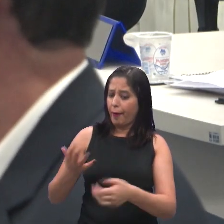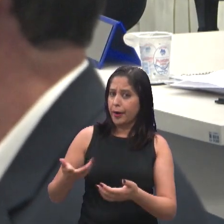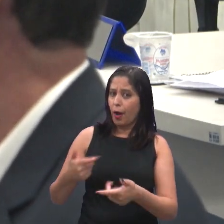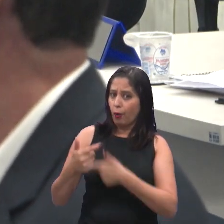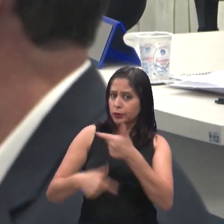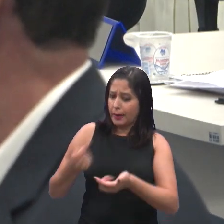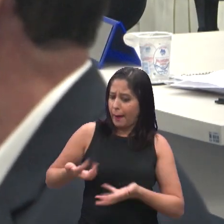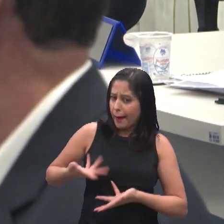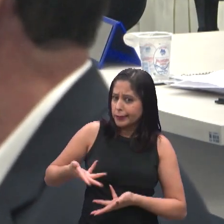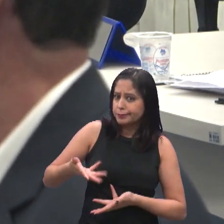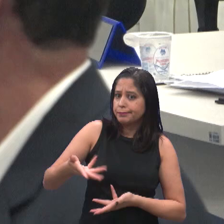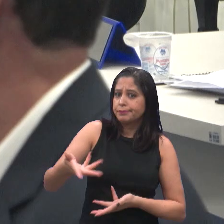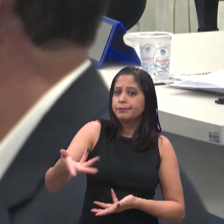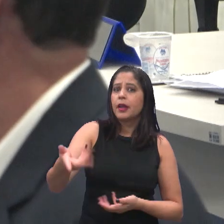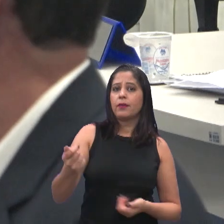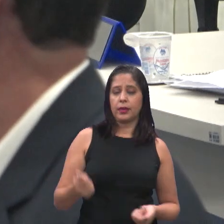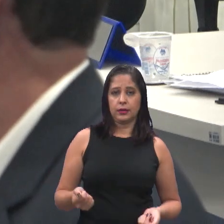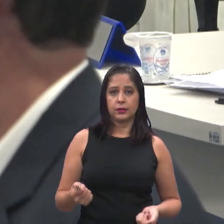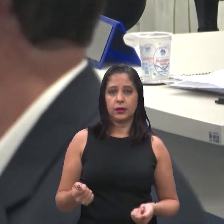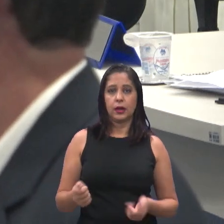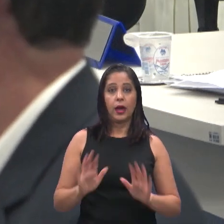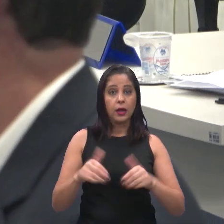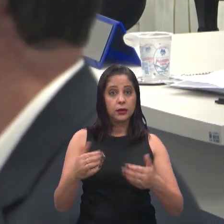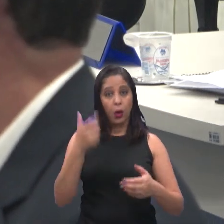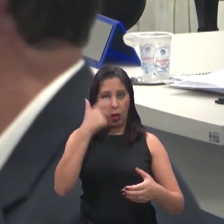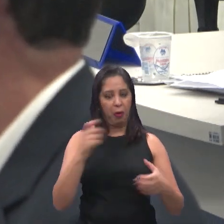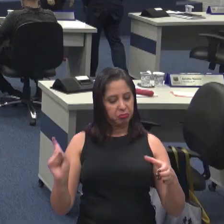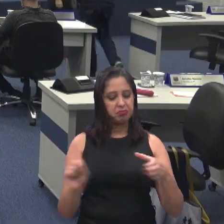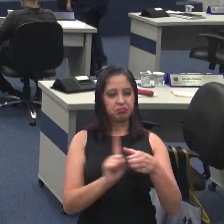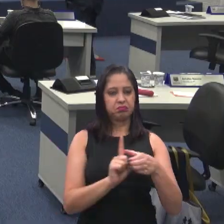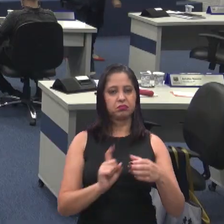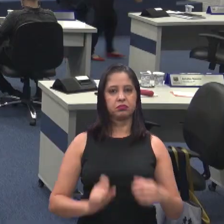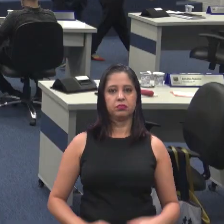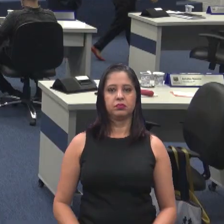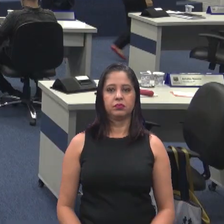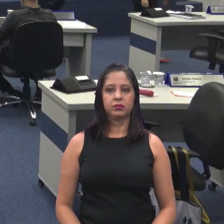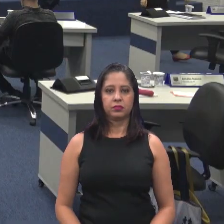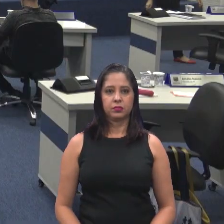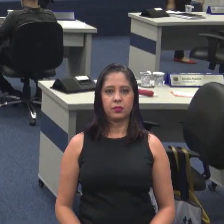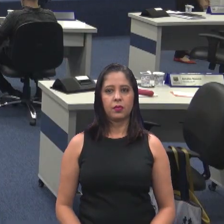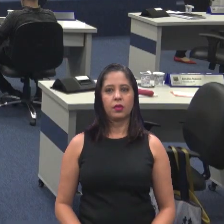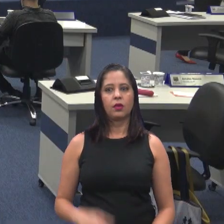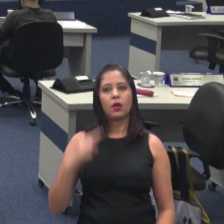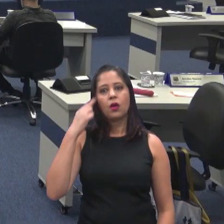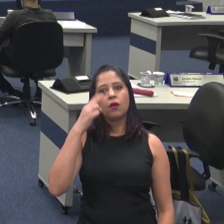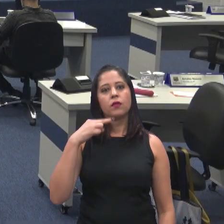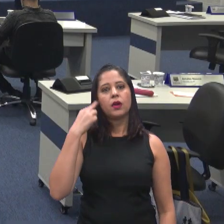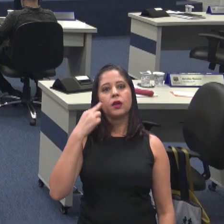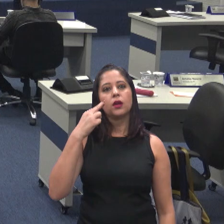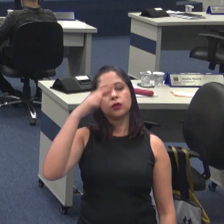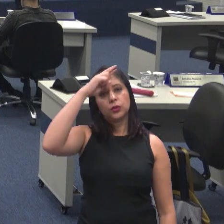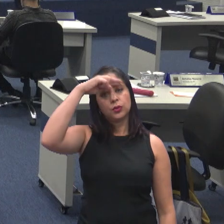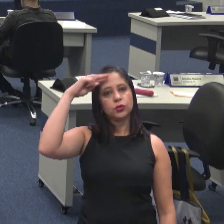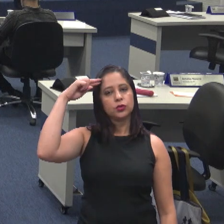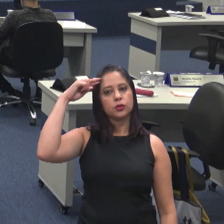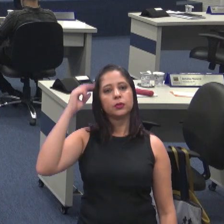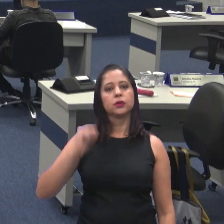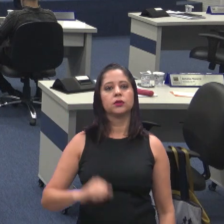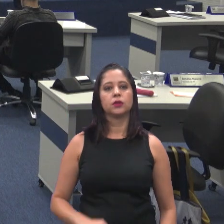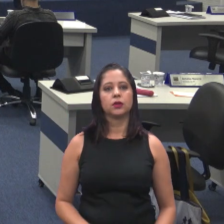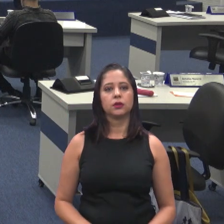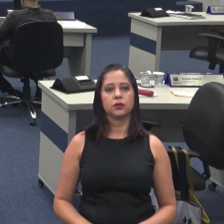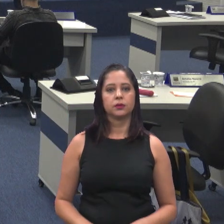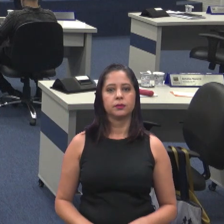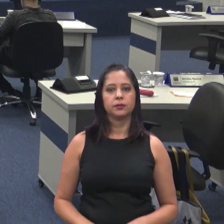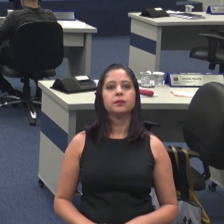da regularização fundiária. Então, quero fazer parte também. Com a palavra, o vereador Roberto Chagas.